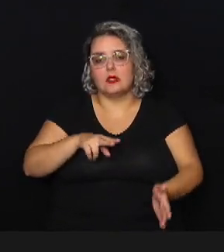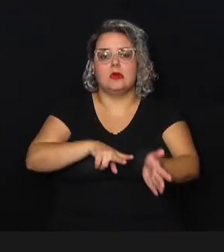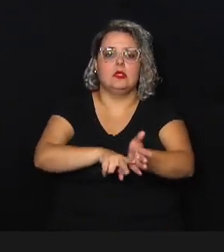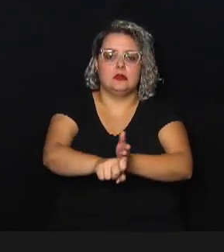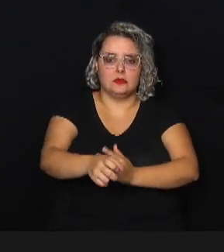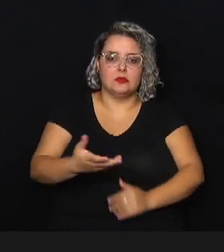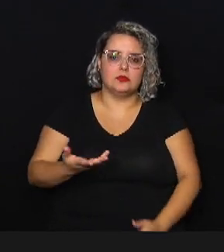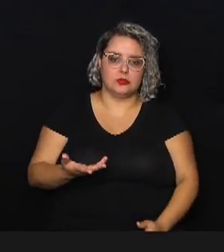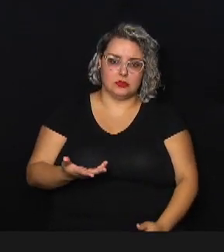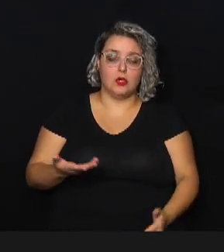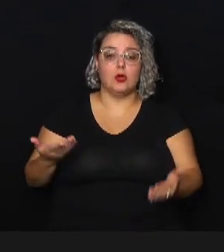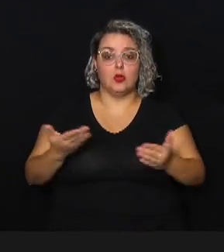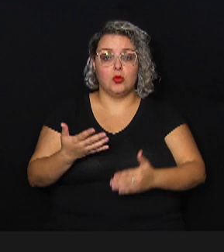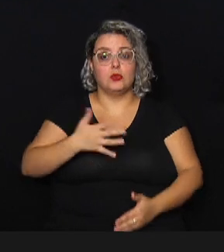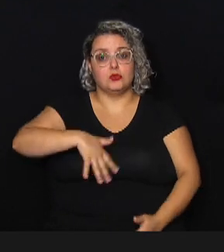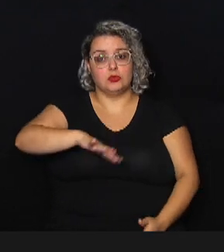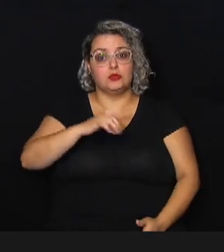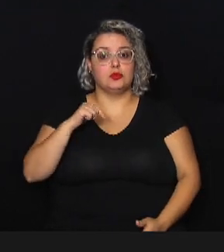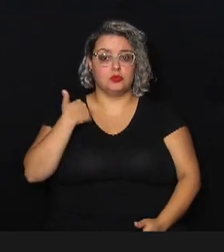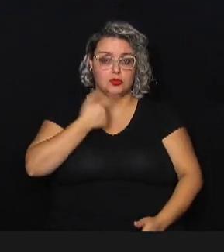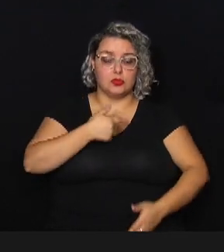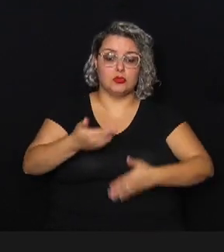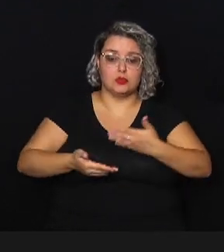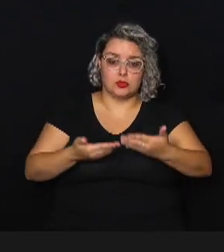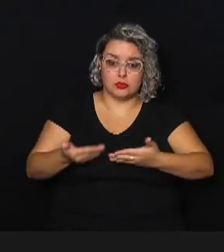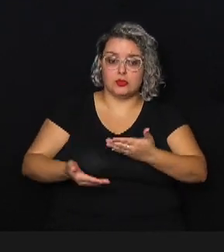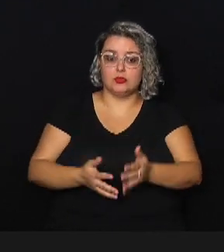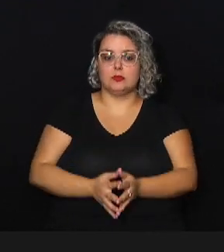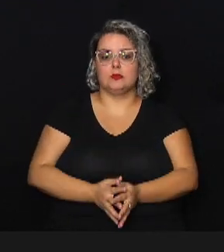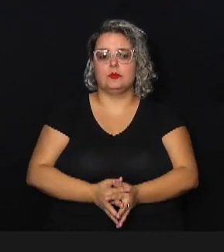dia, no nosso serviço, a gente tem